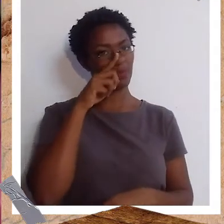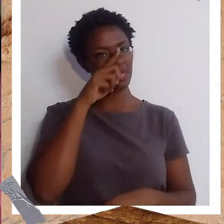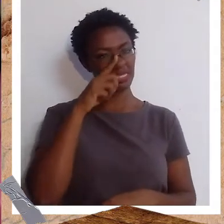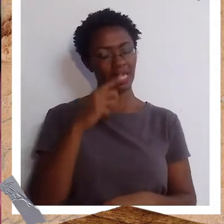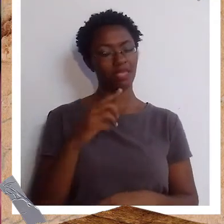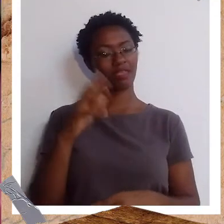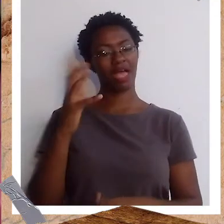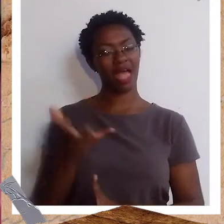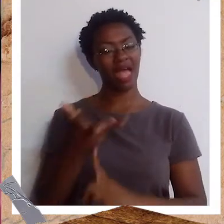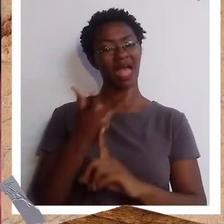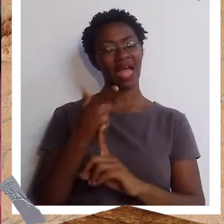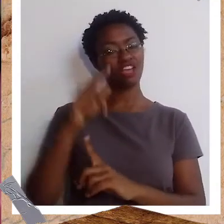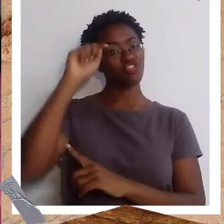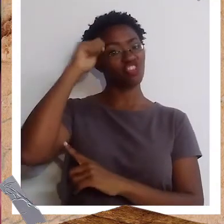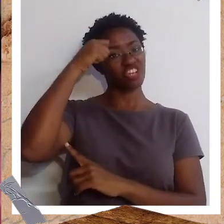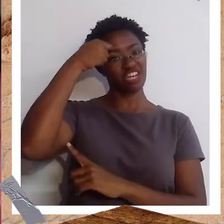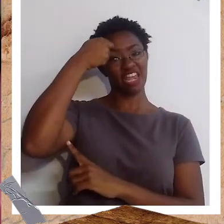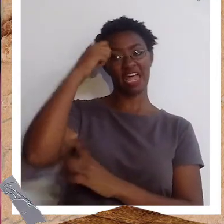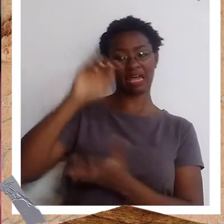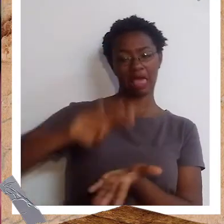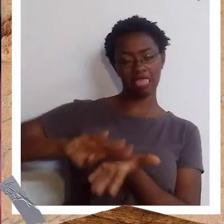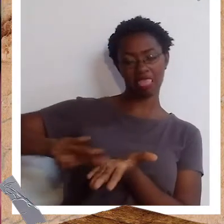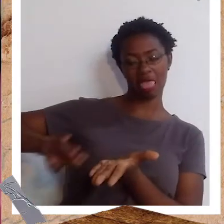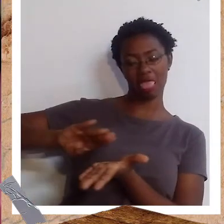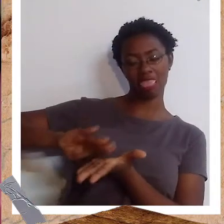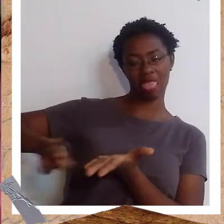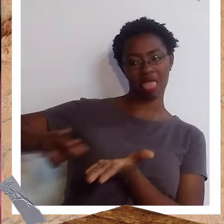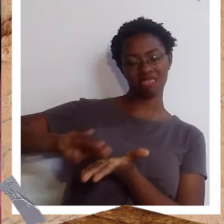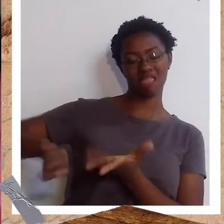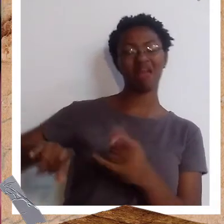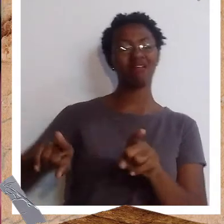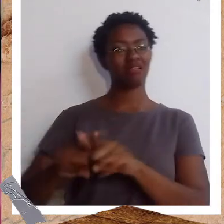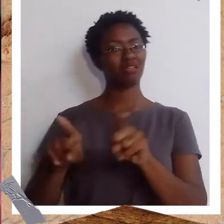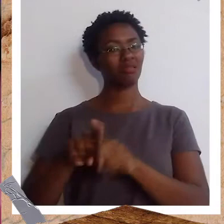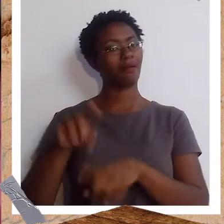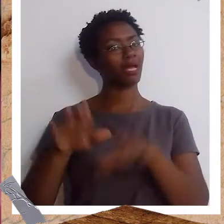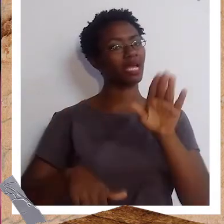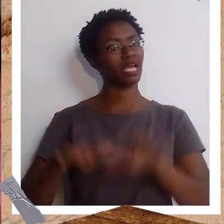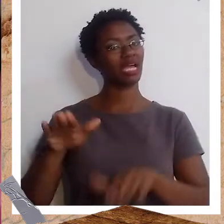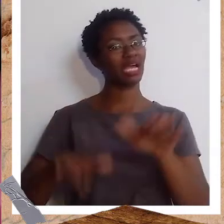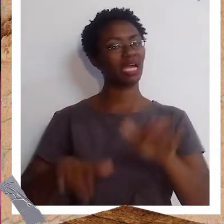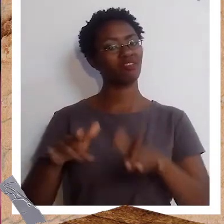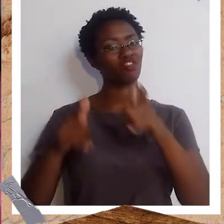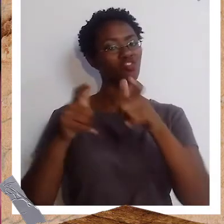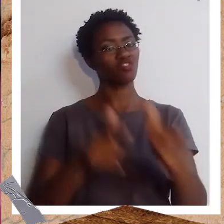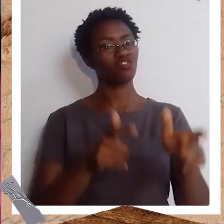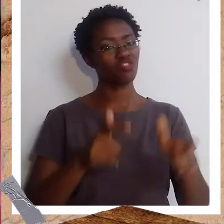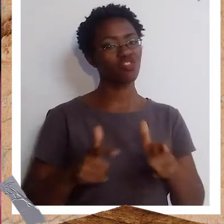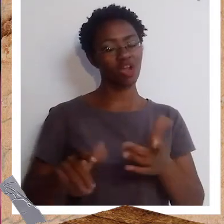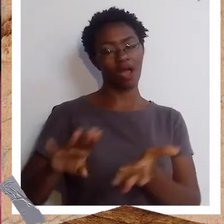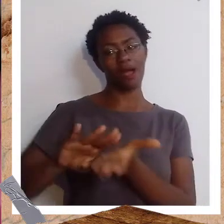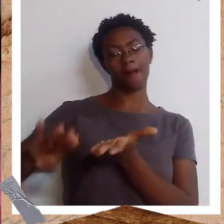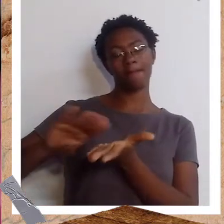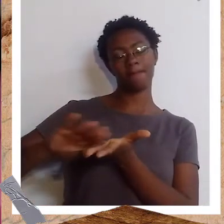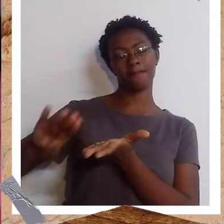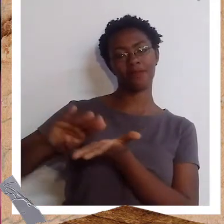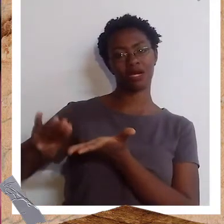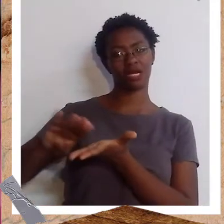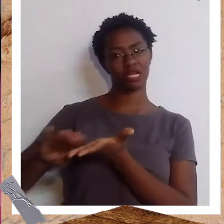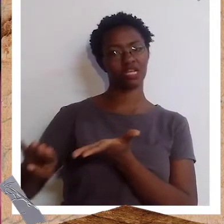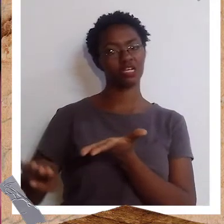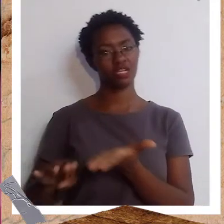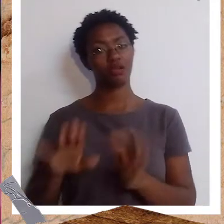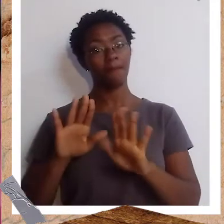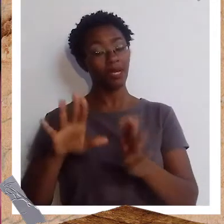negra excepcional, à margem, e que esporadicamente um espaço à margem seja cedida no centro, mas o